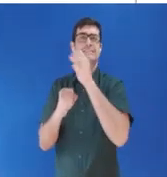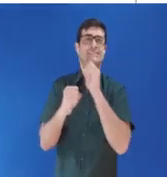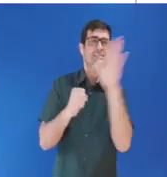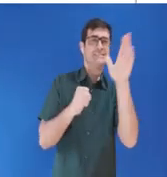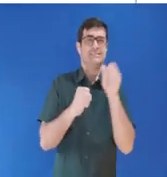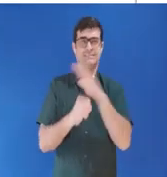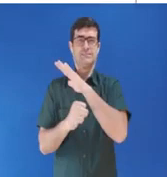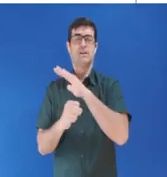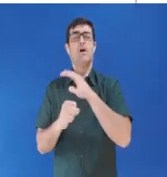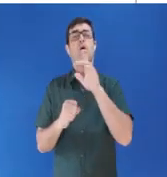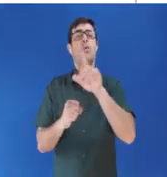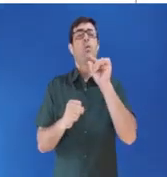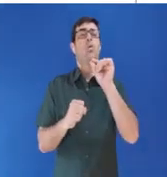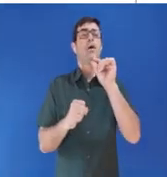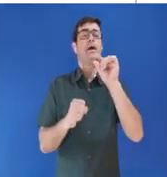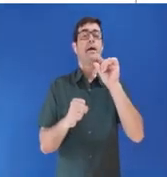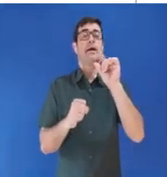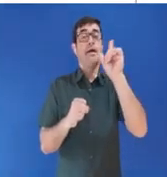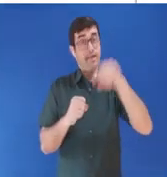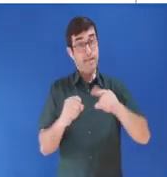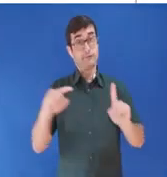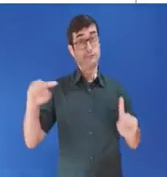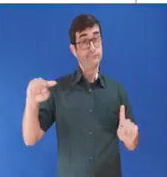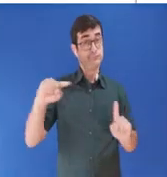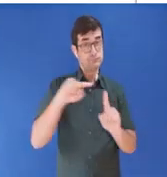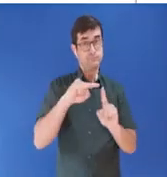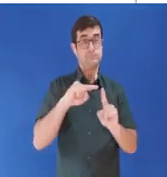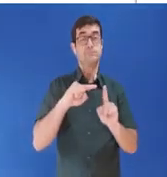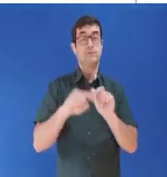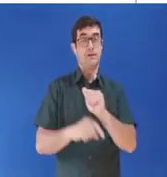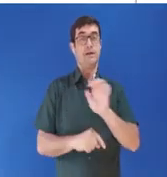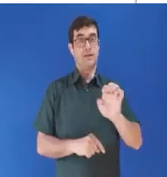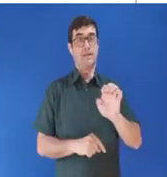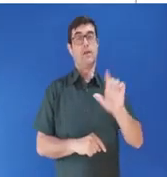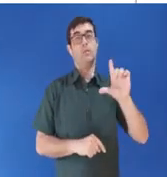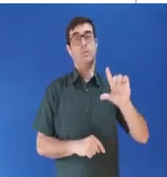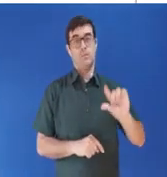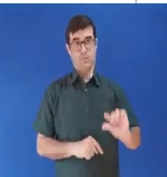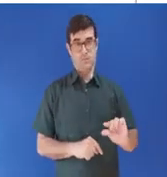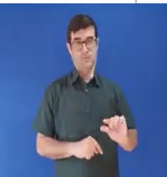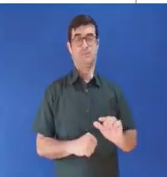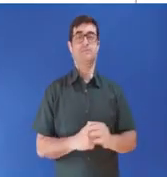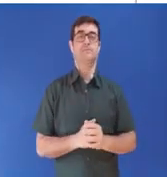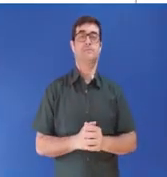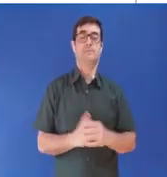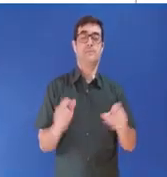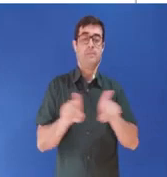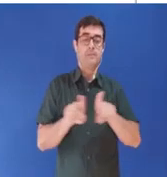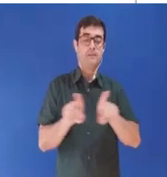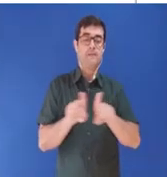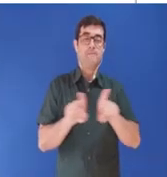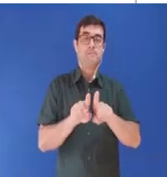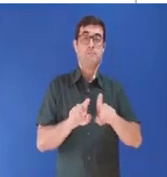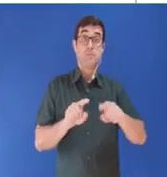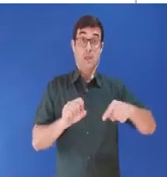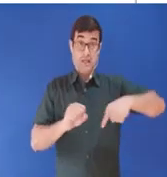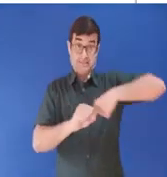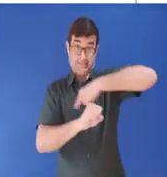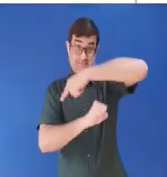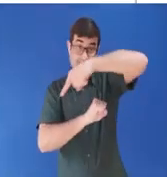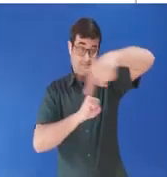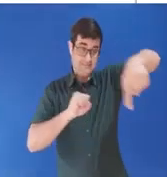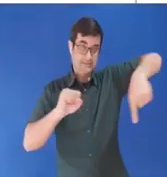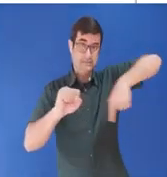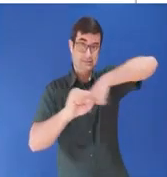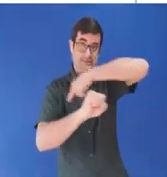diminui a afinidade eletrônica dele. E, por fim, que a simetria dos orbitais interfere